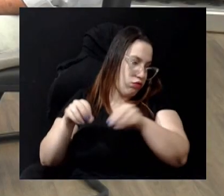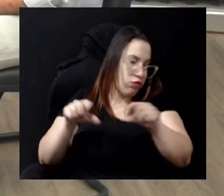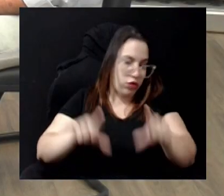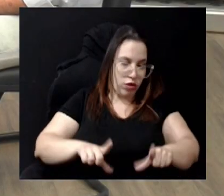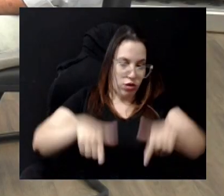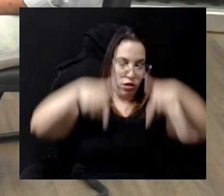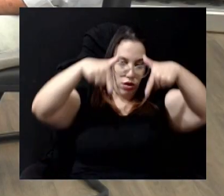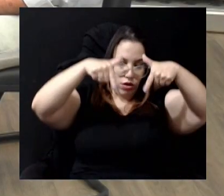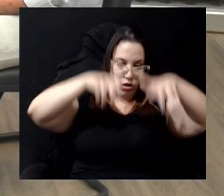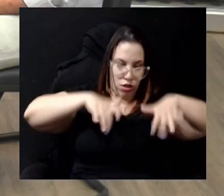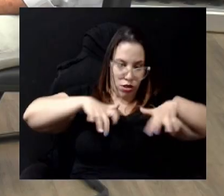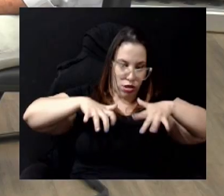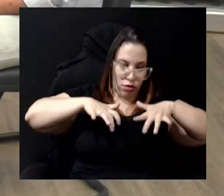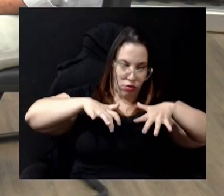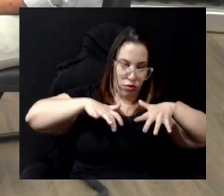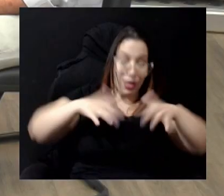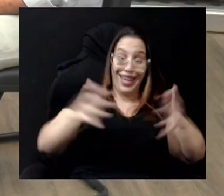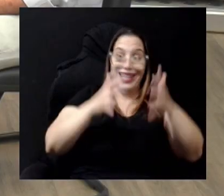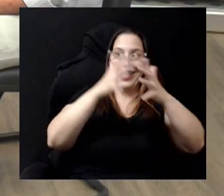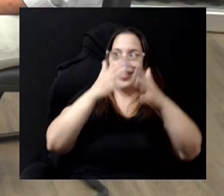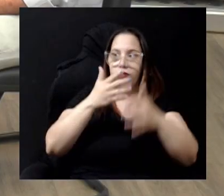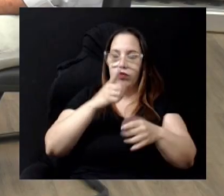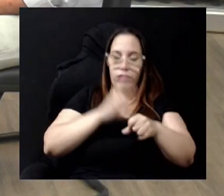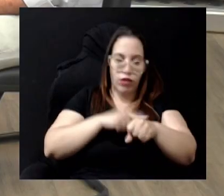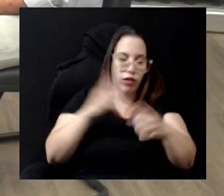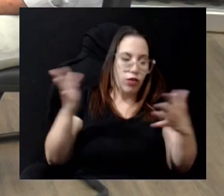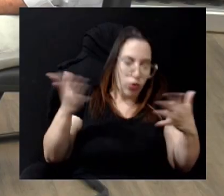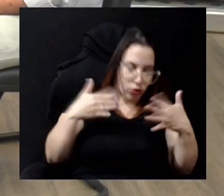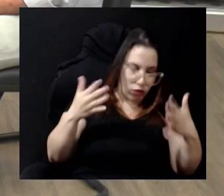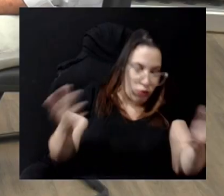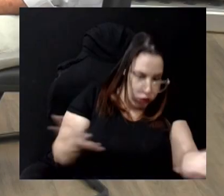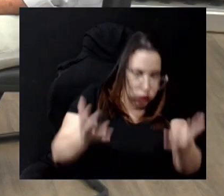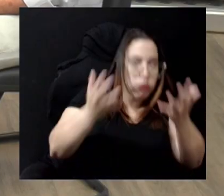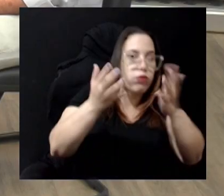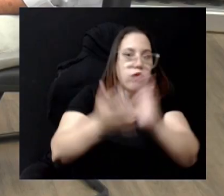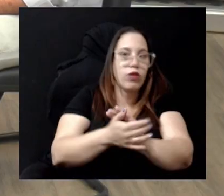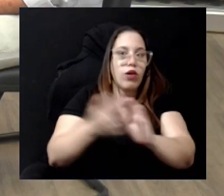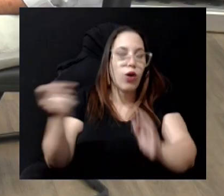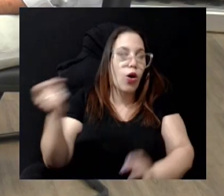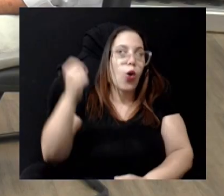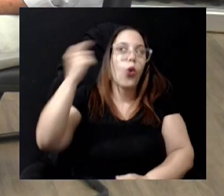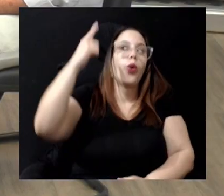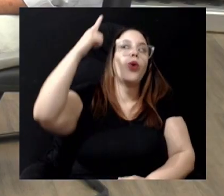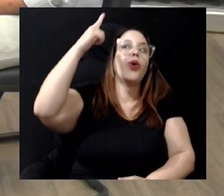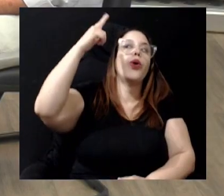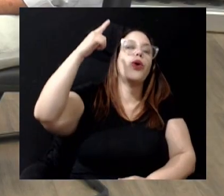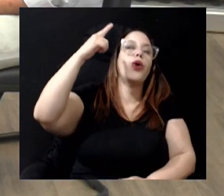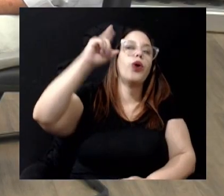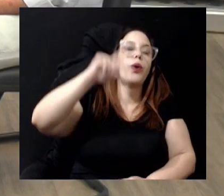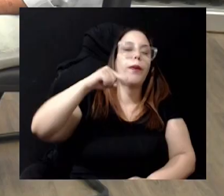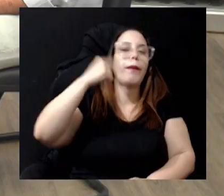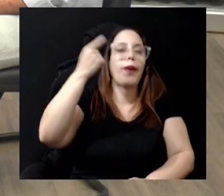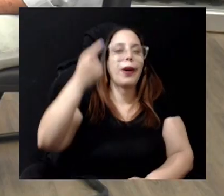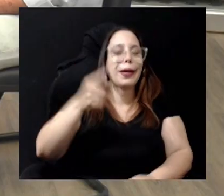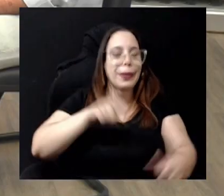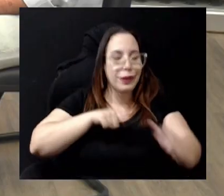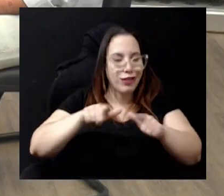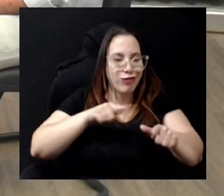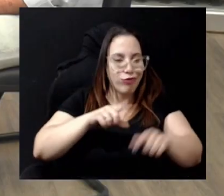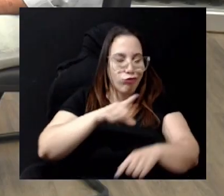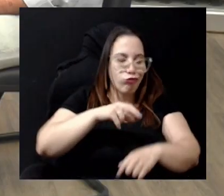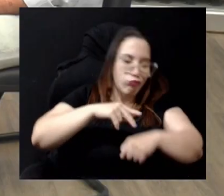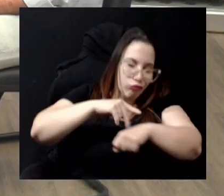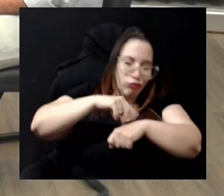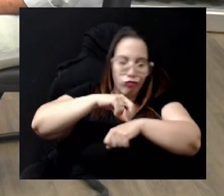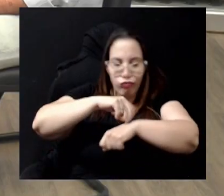esse incentivo do horário de verão, com esse incentivo aí da luz do sol pós o trabalho, as pessoas vão para a rua caminhar, vão tomar uma